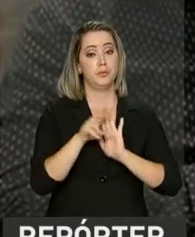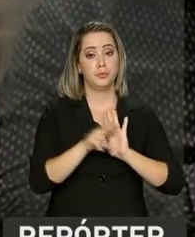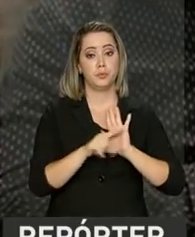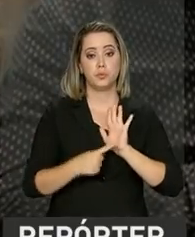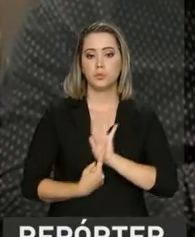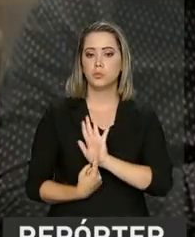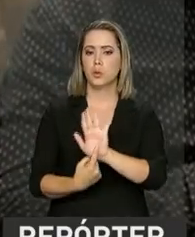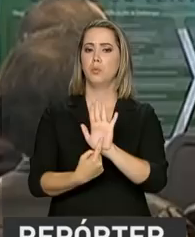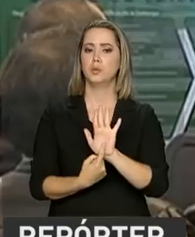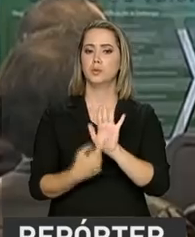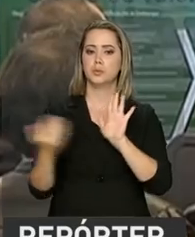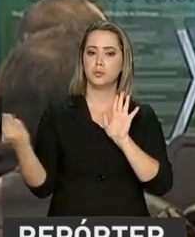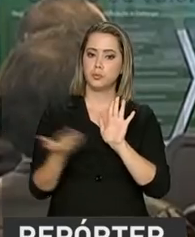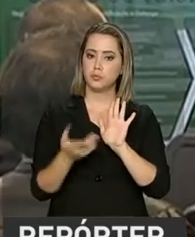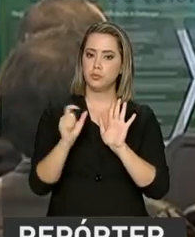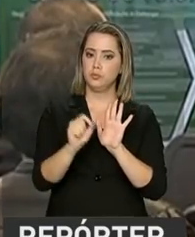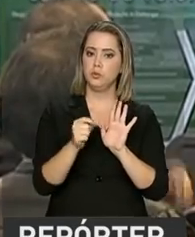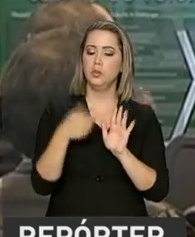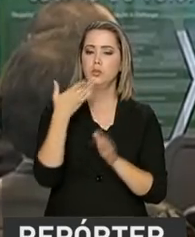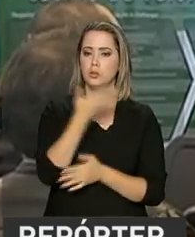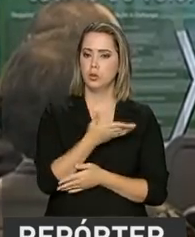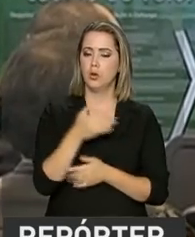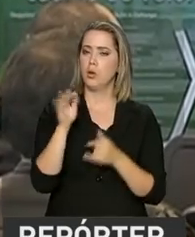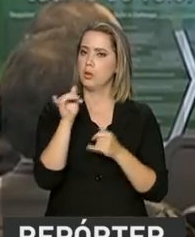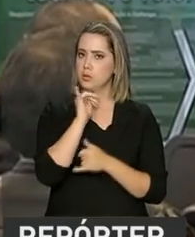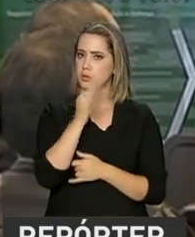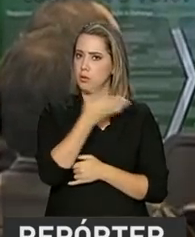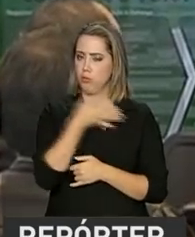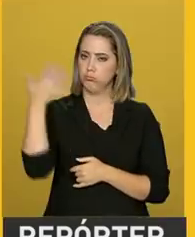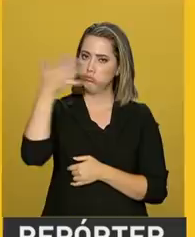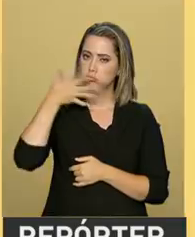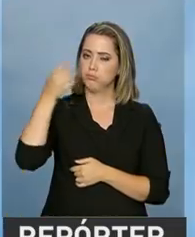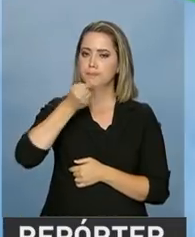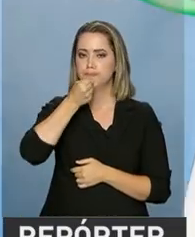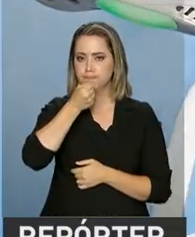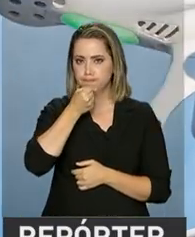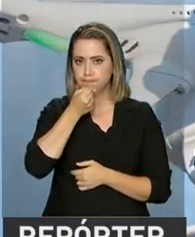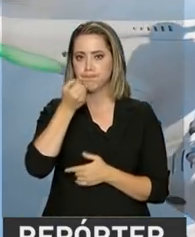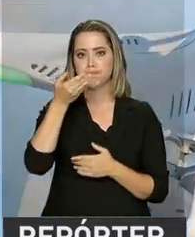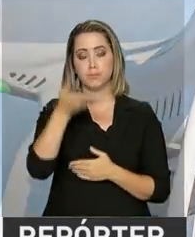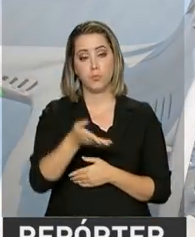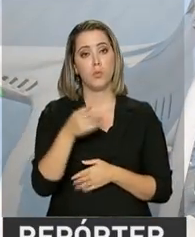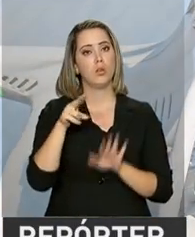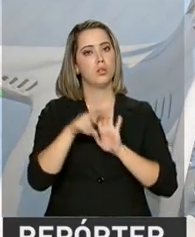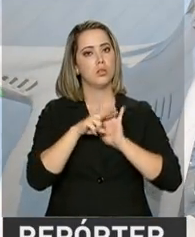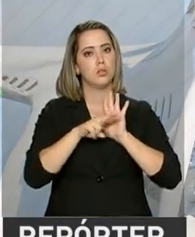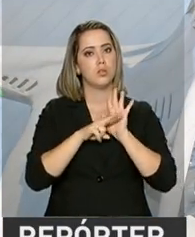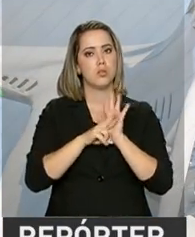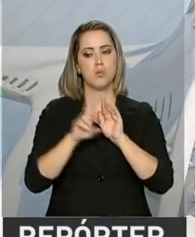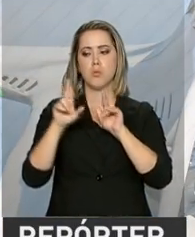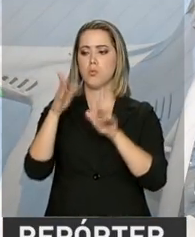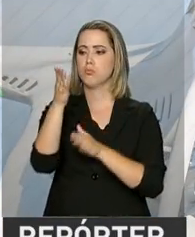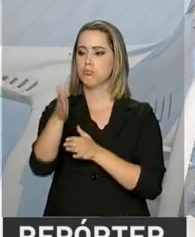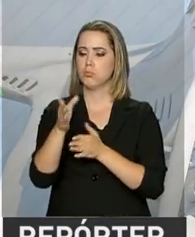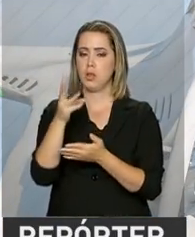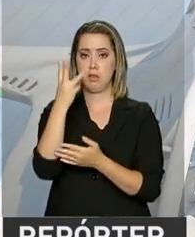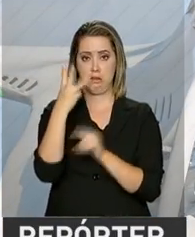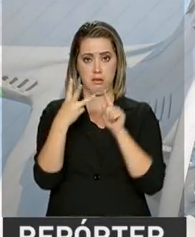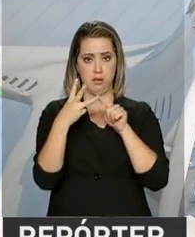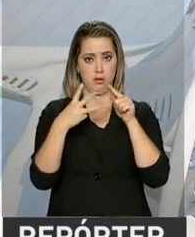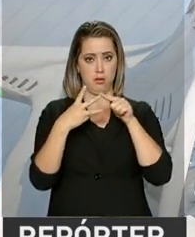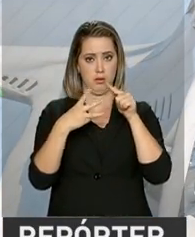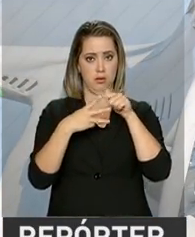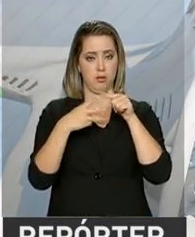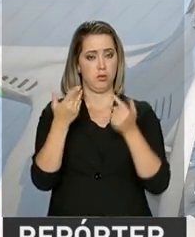pela anac eo workshop como este realizado em são paulo entre as normas está a divisão dos modelos em três classes de